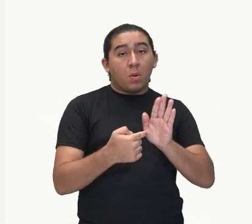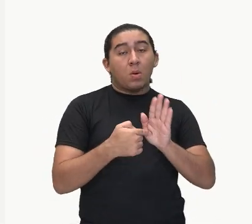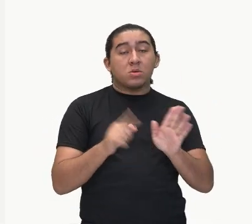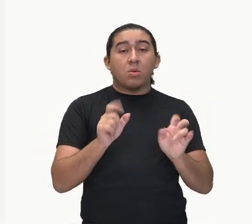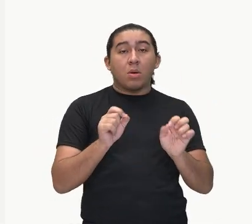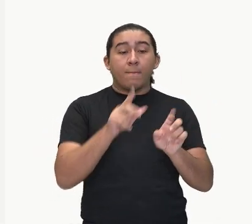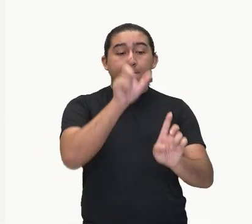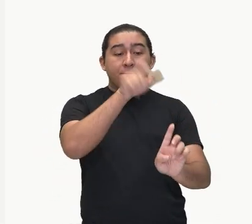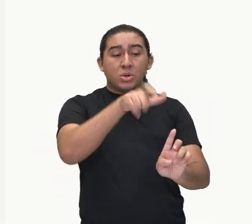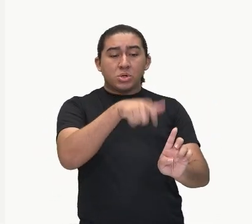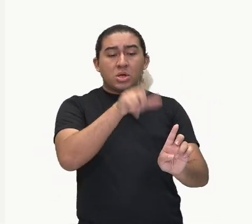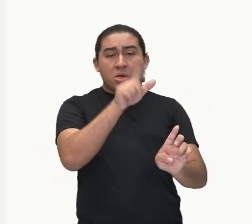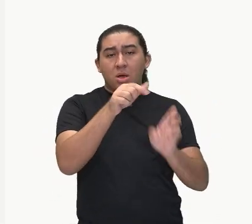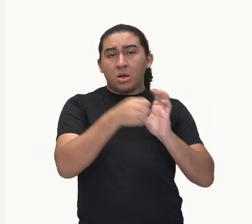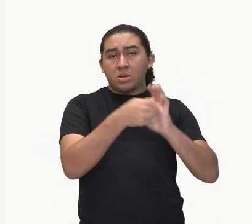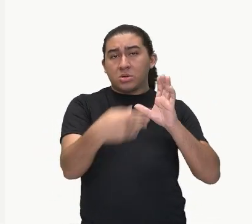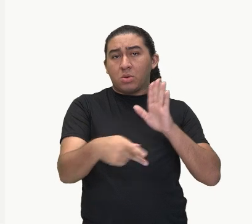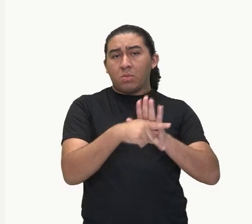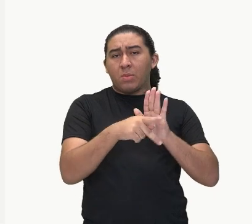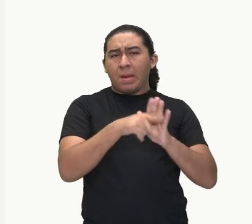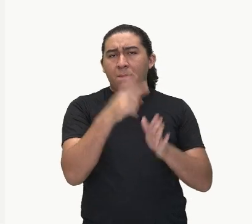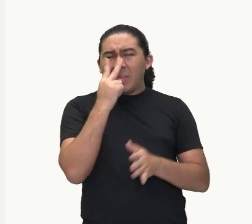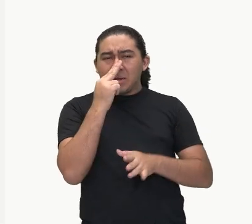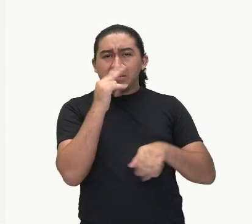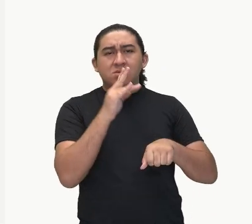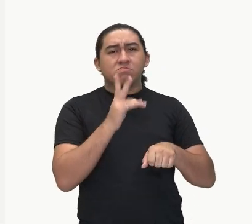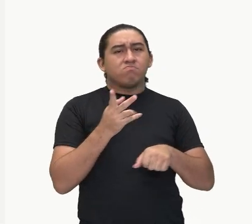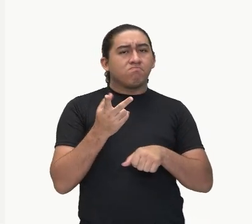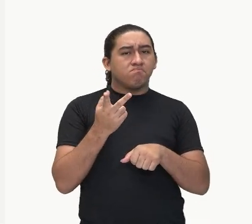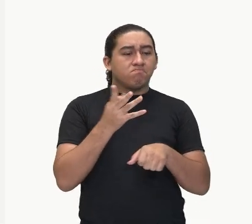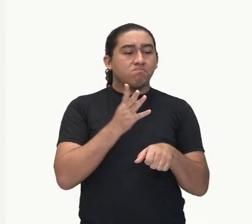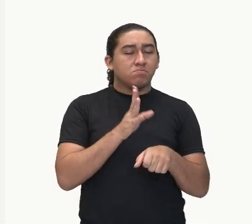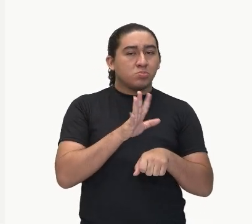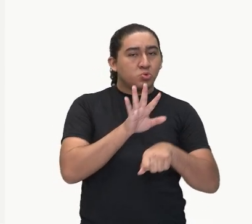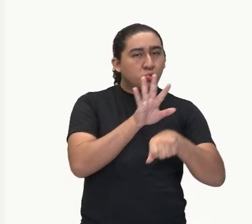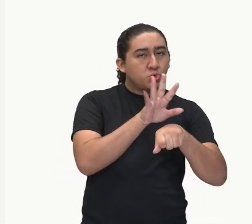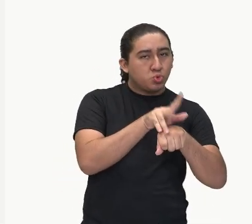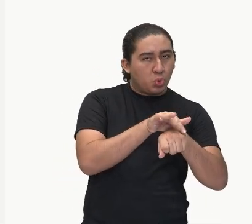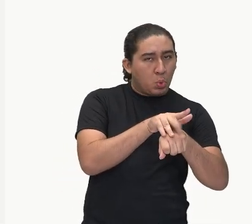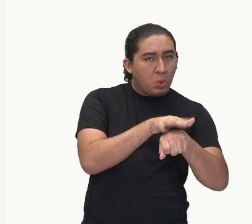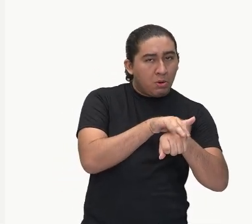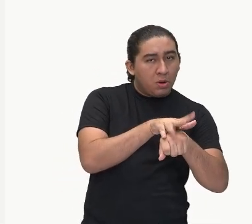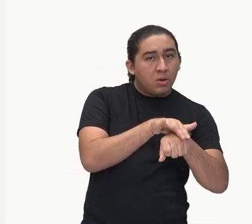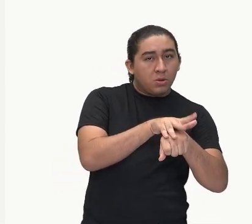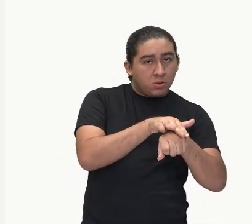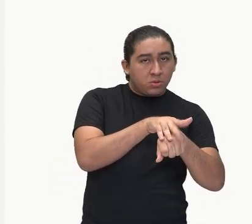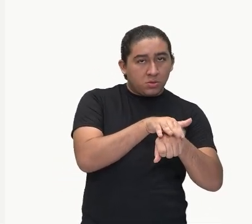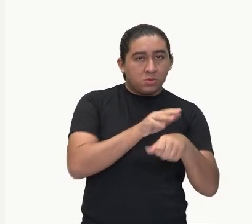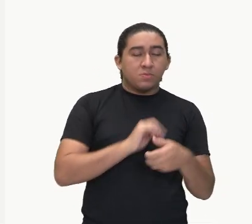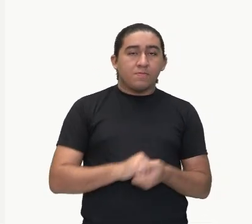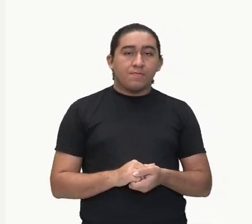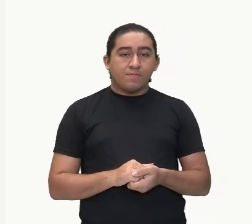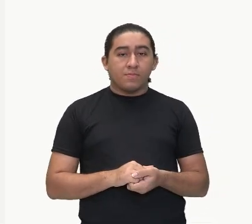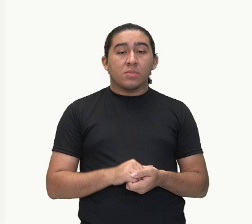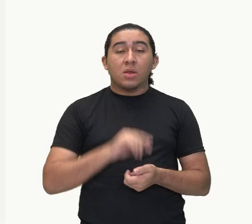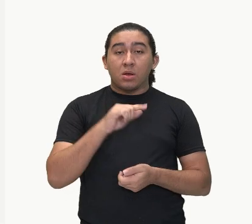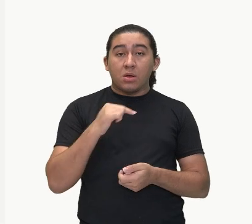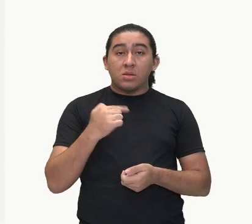personagens com características de doentes. Muita gente, eles vão tratar as doenças nesses